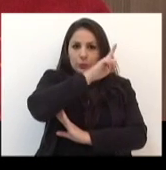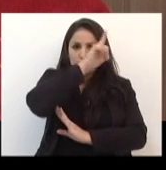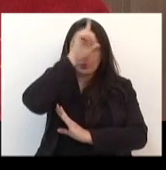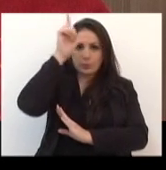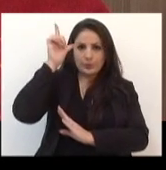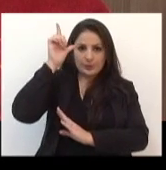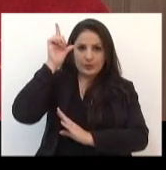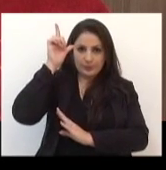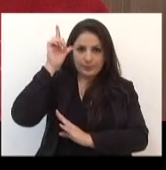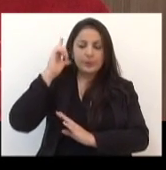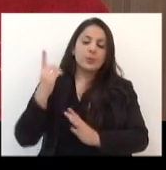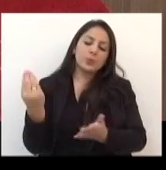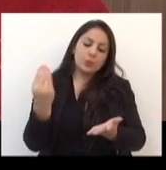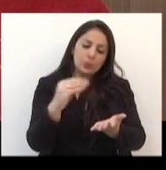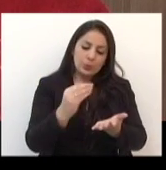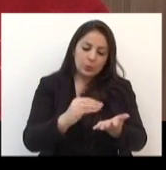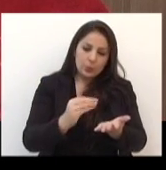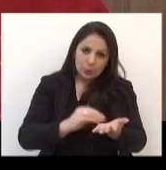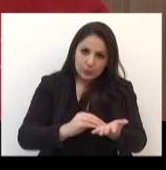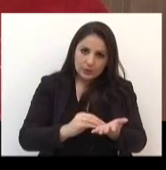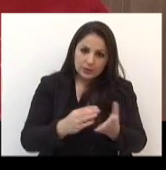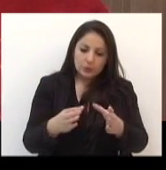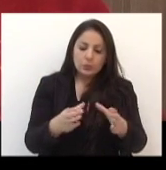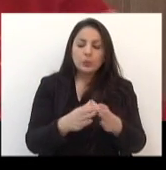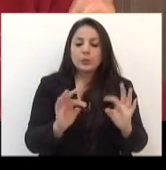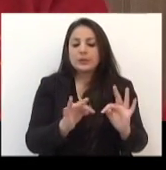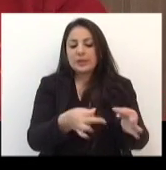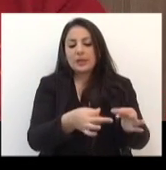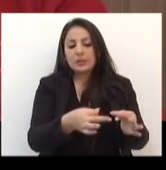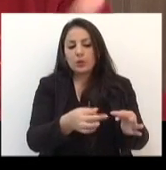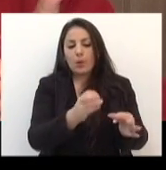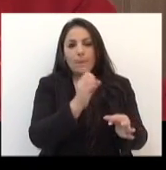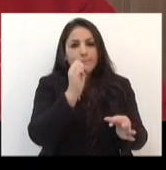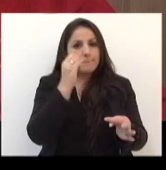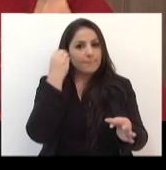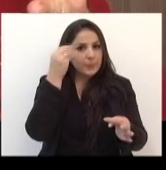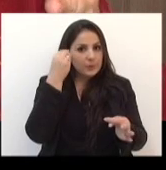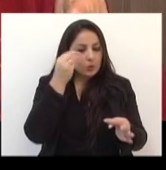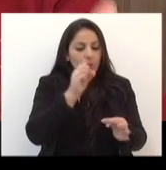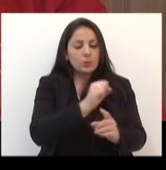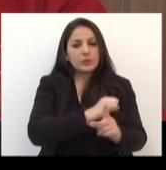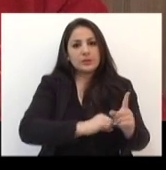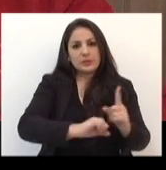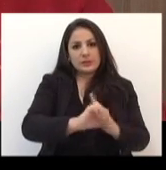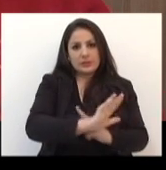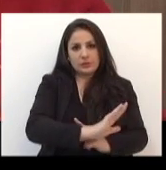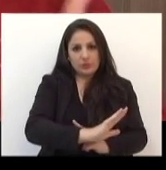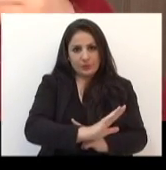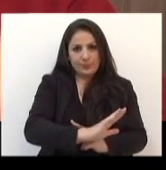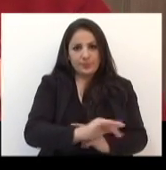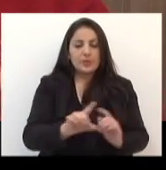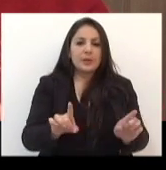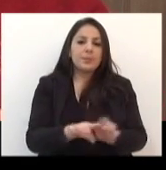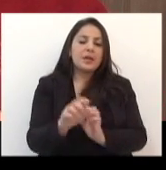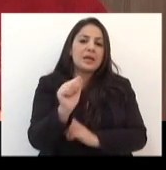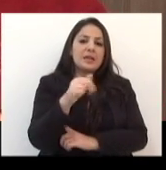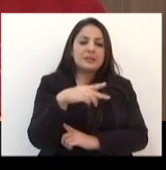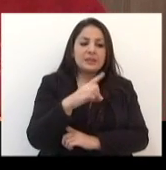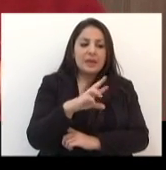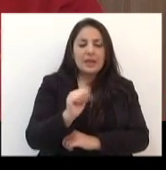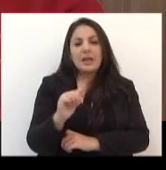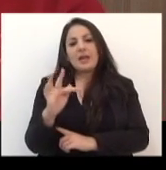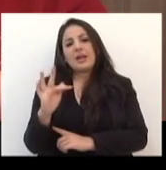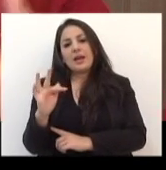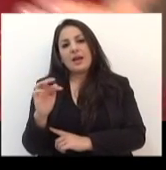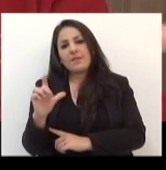Luciano, colocando lá, então, equipe técnica, um psicólogo e uma assistente, a Andréia Fávero e a Bárbara de